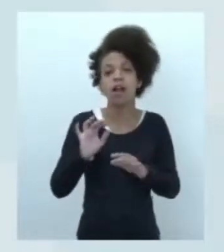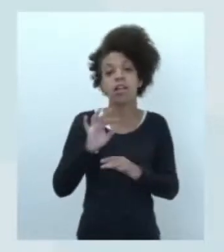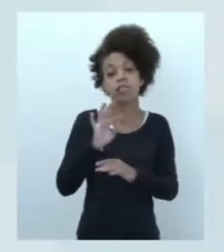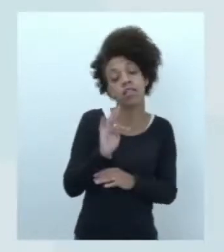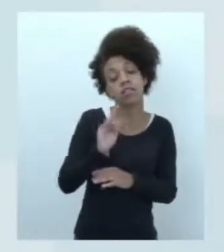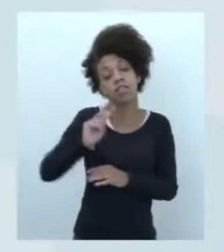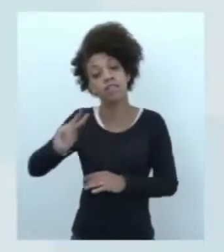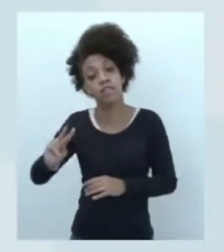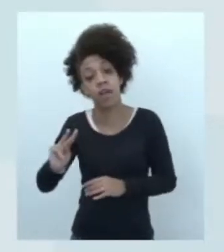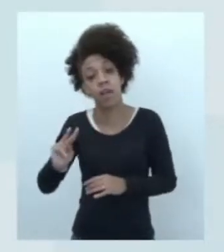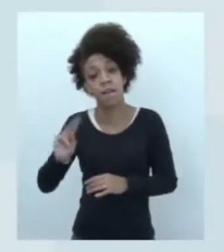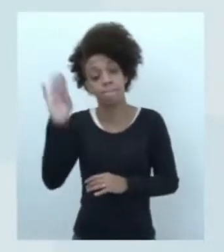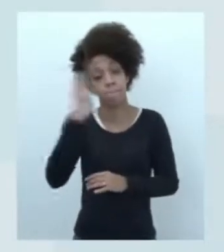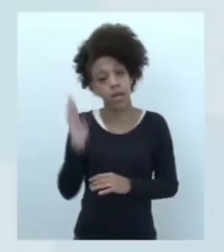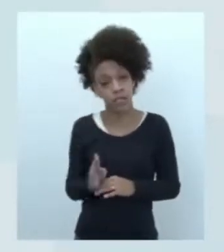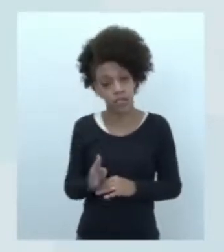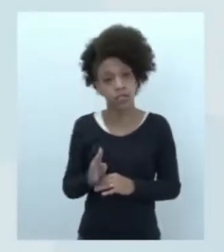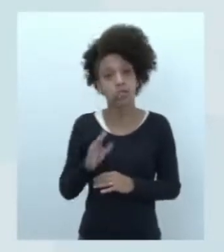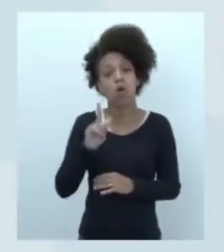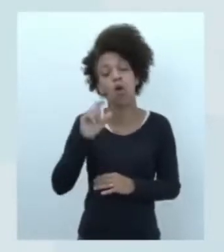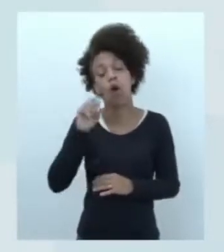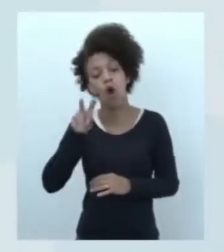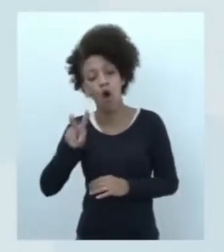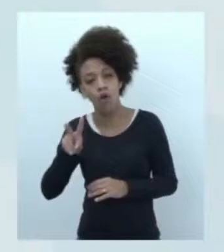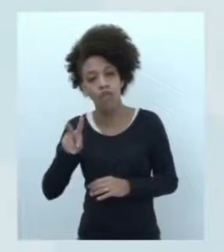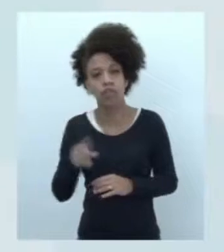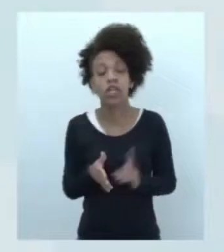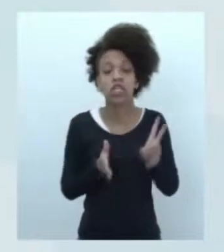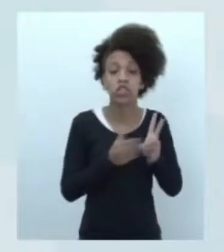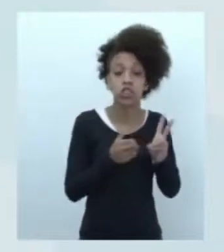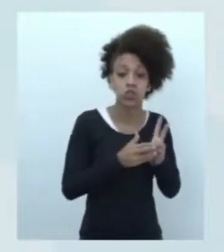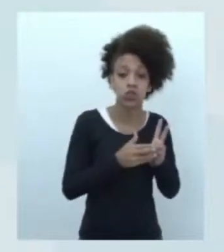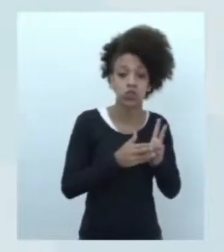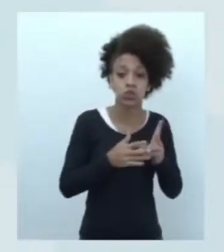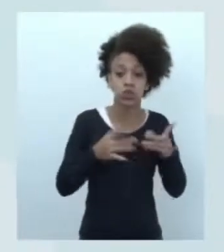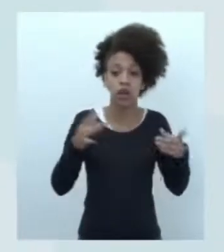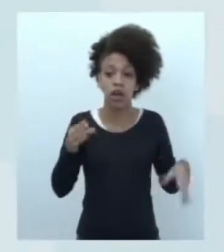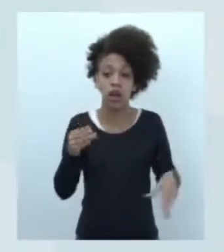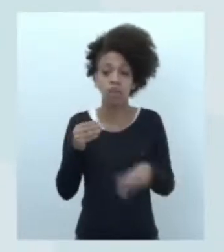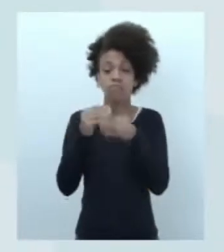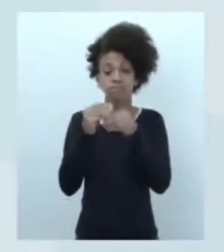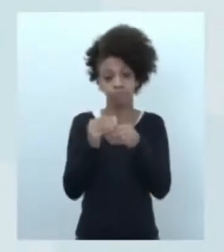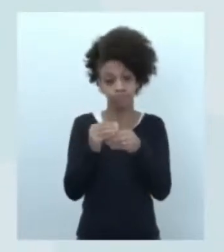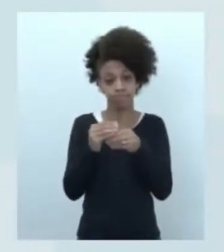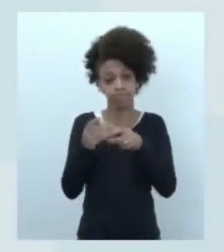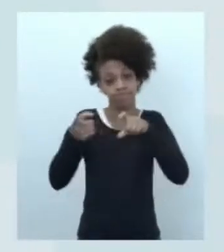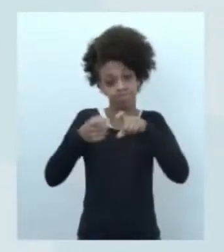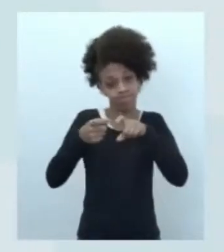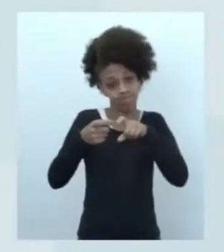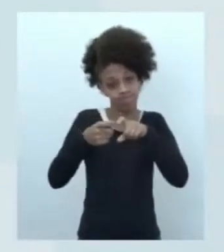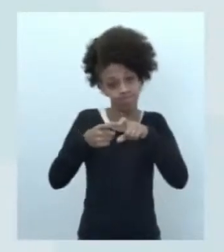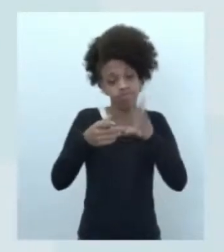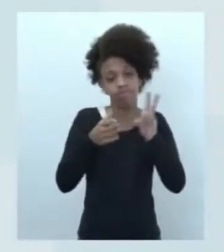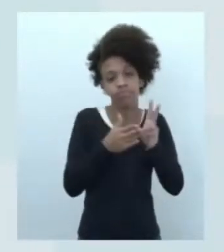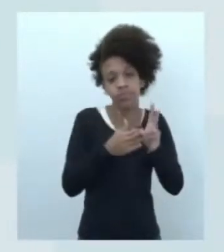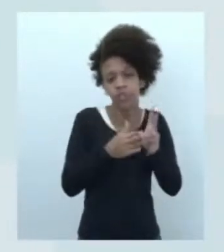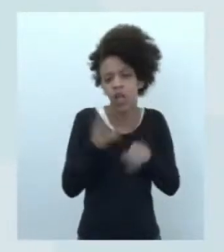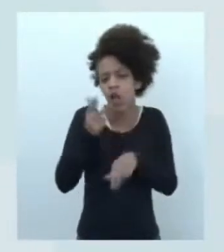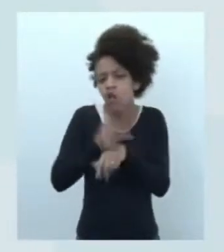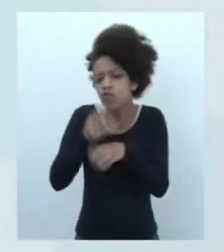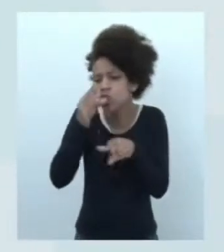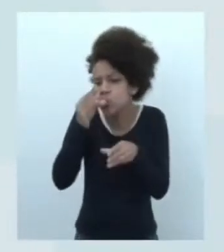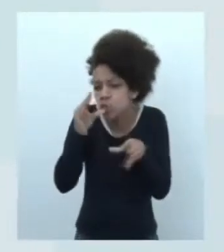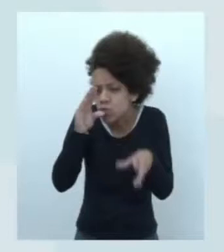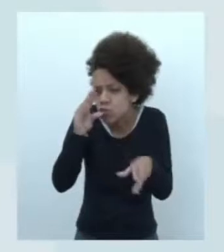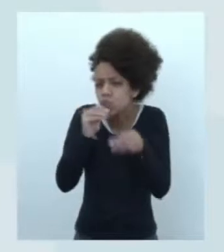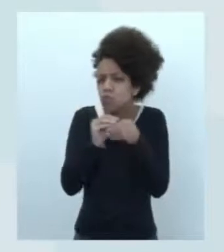Brasil Gov, que é Índios do Xingu, querem associar medicinas ocidental e indígena. É um vídeo curtinho, mas que fala bastante sobre